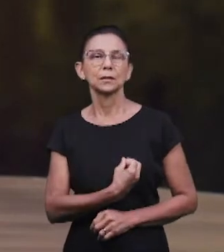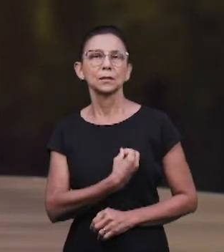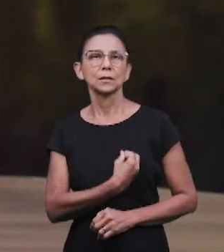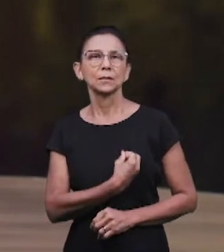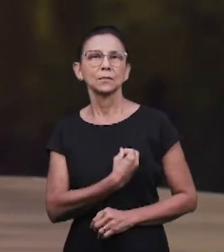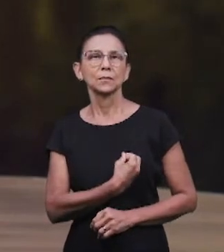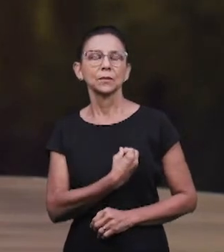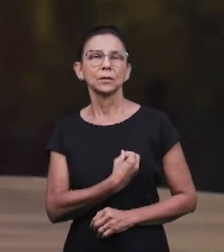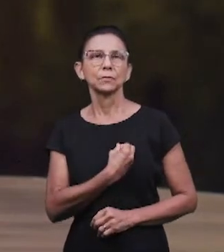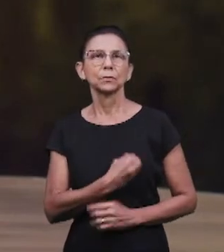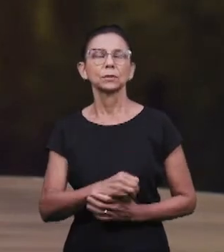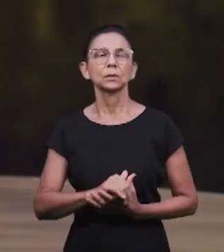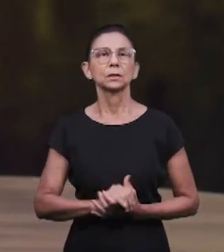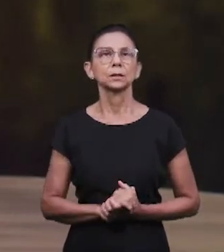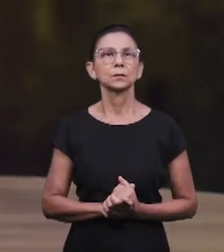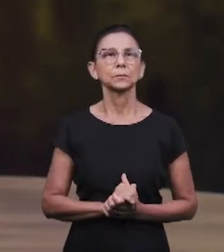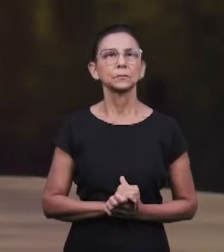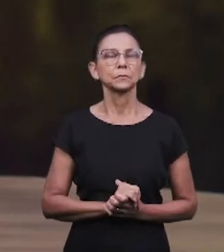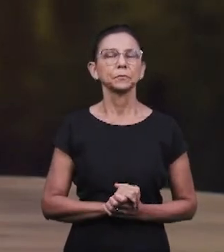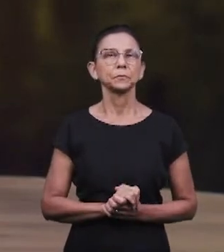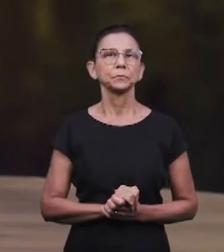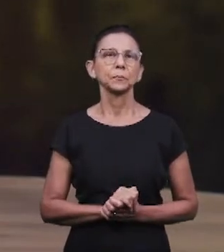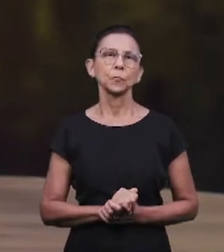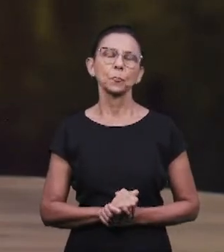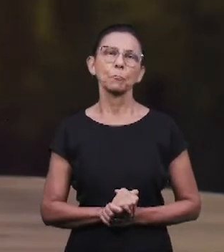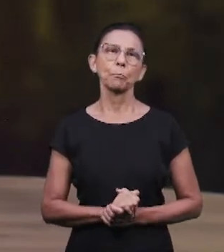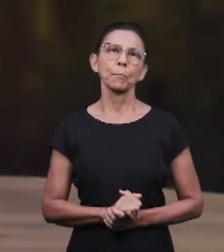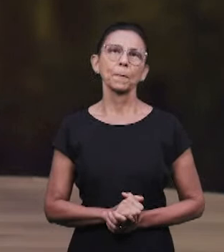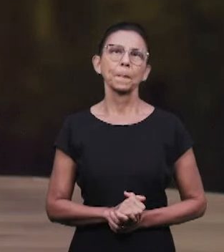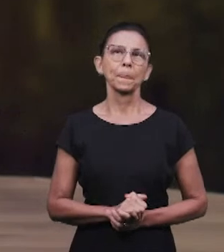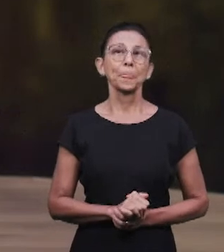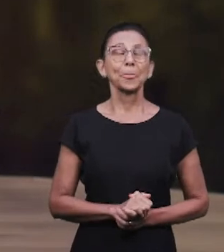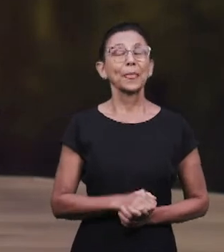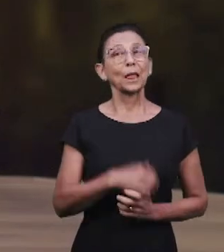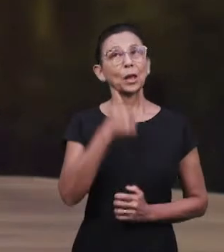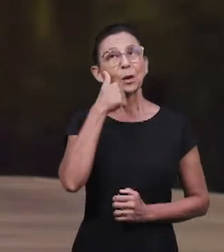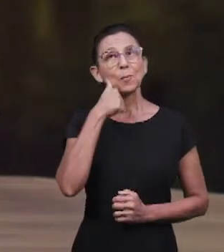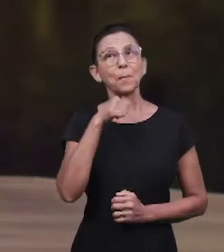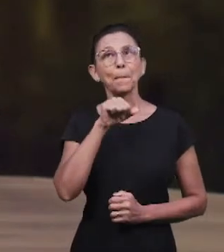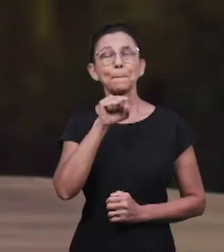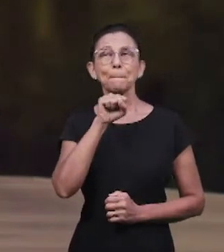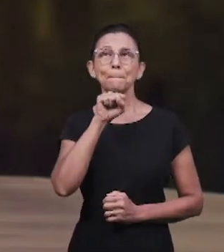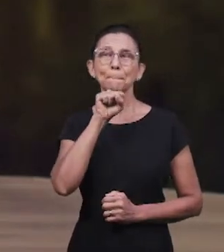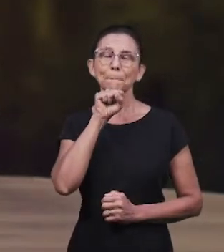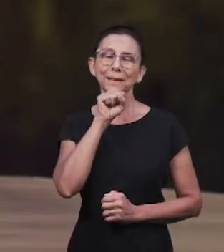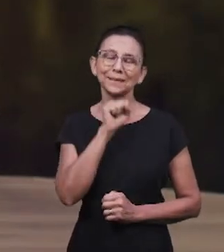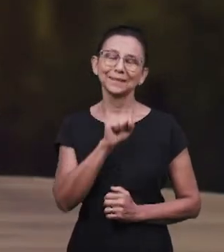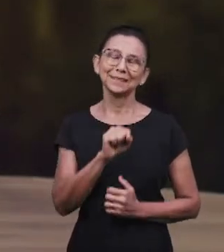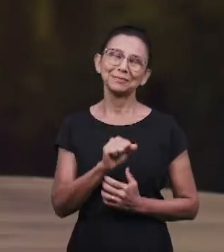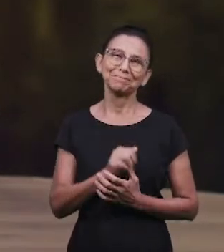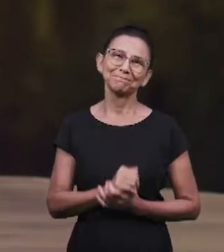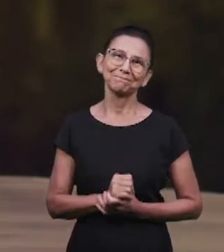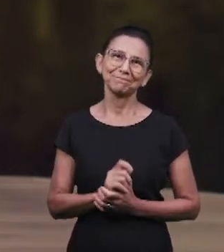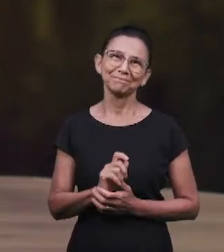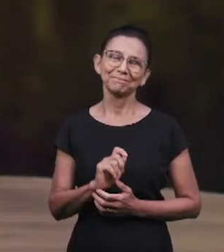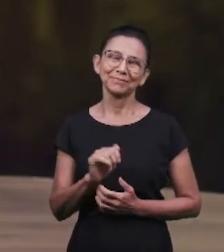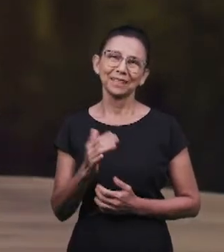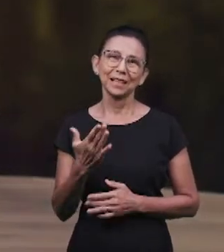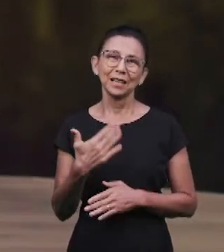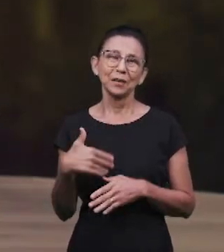viventes. Como vemos, mãe é um ser, é um privilégio que nós